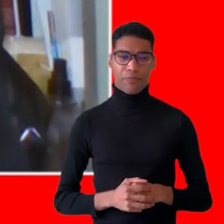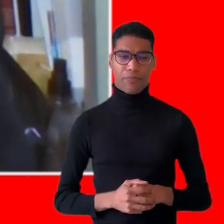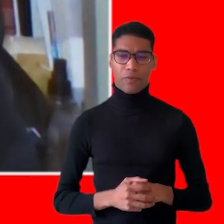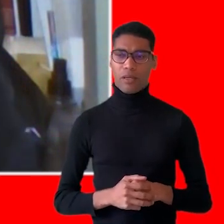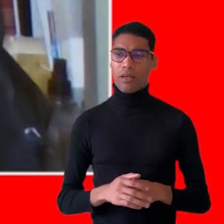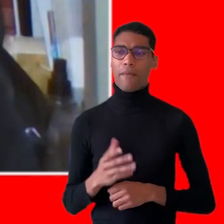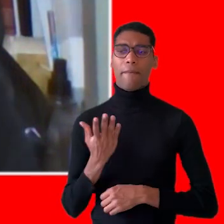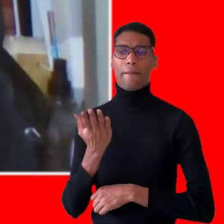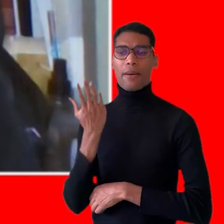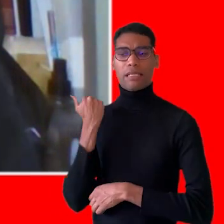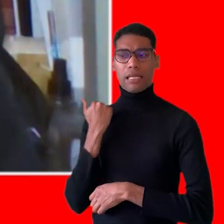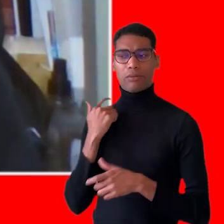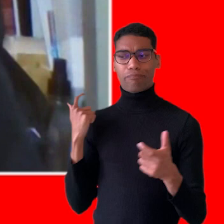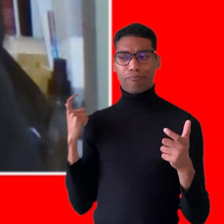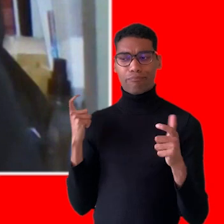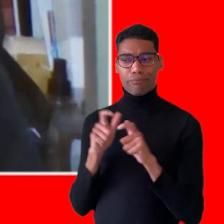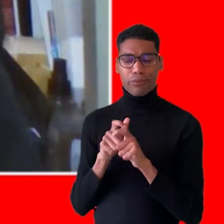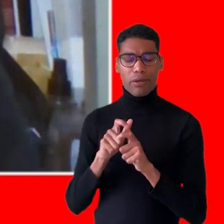a dizimação